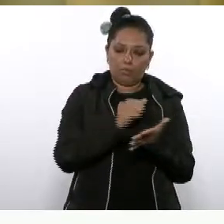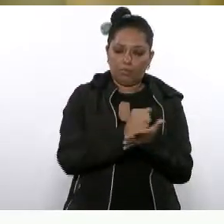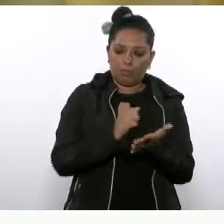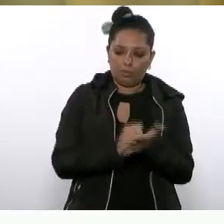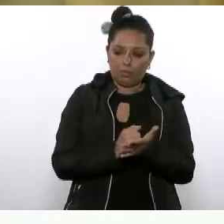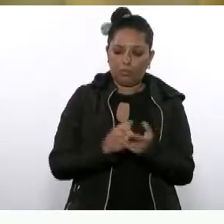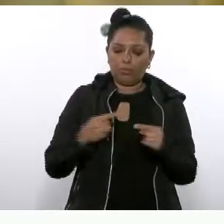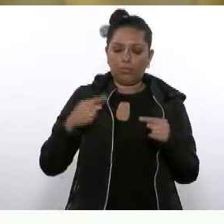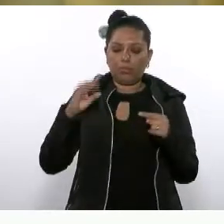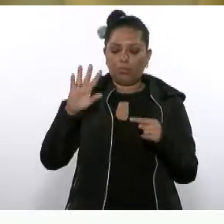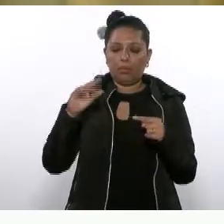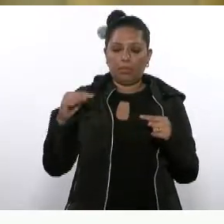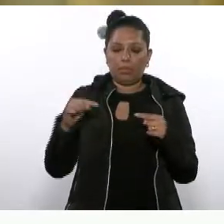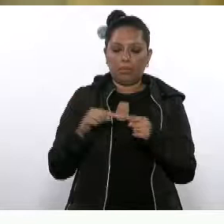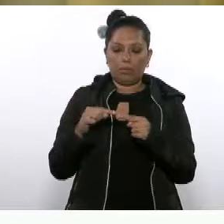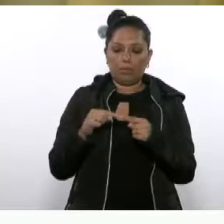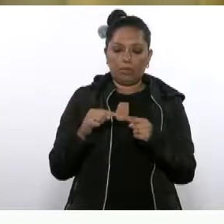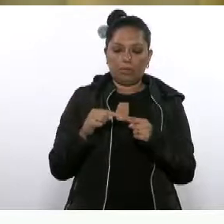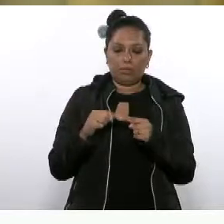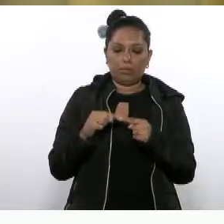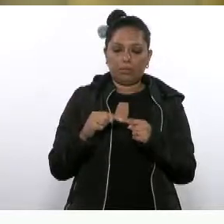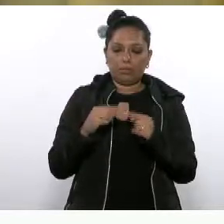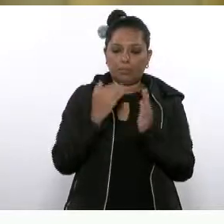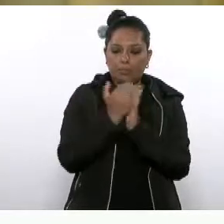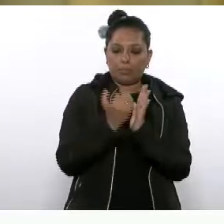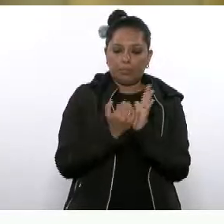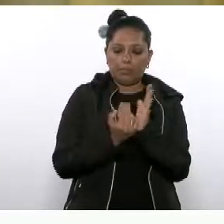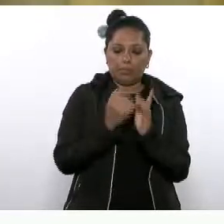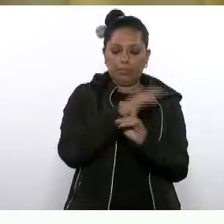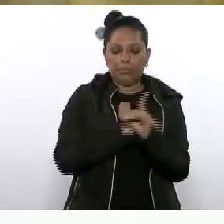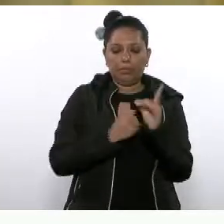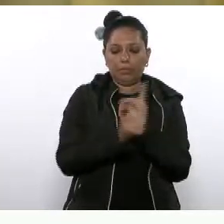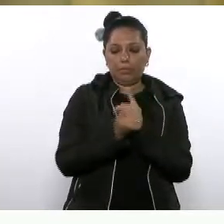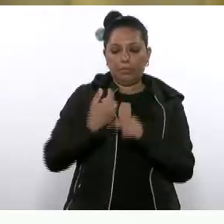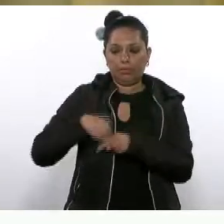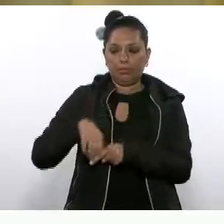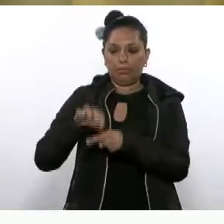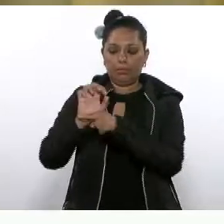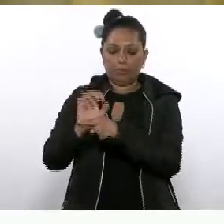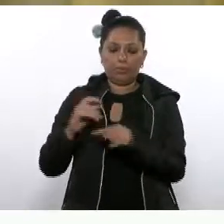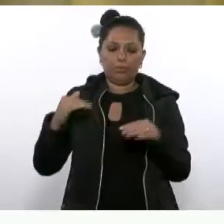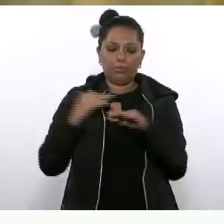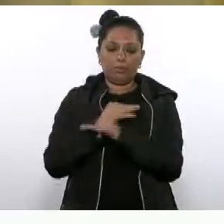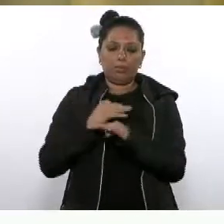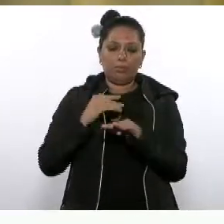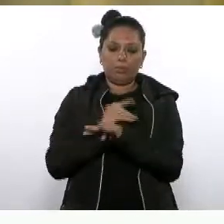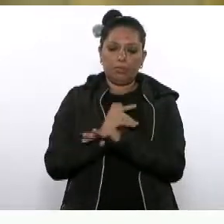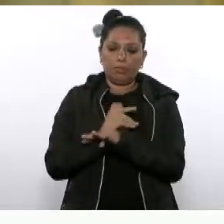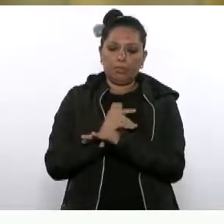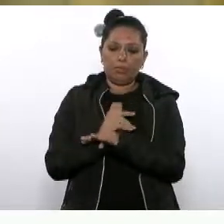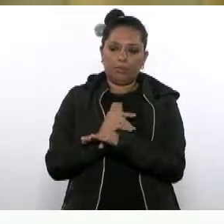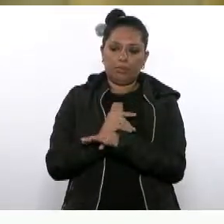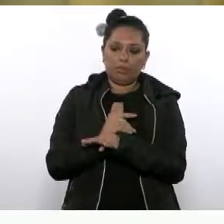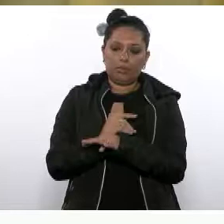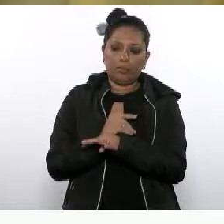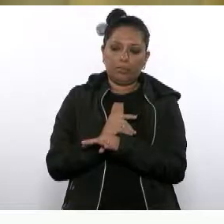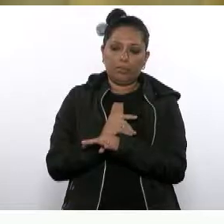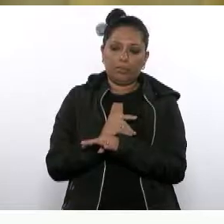aos programas sociais, que no Estado e nos municípios, eu sempre falo isso aqui nas audiências,